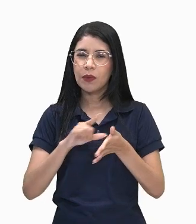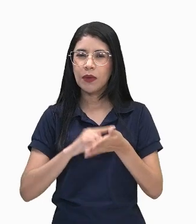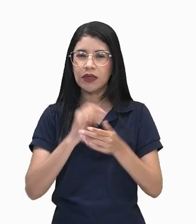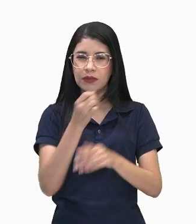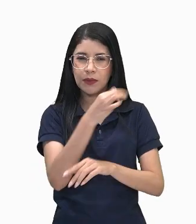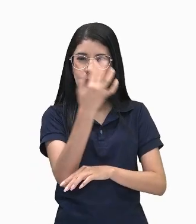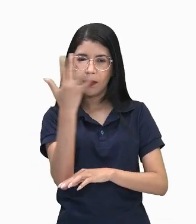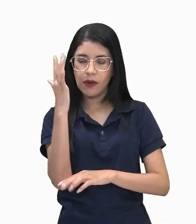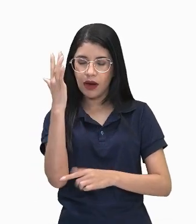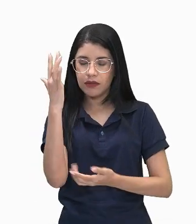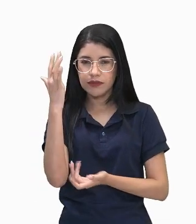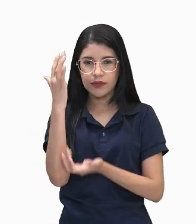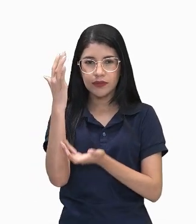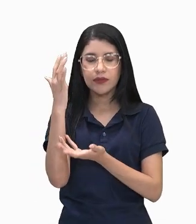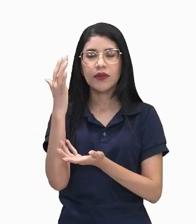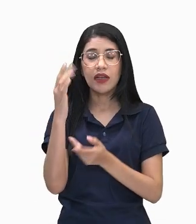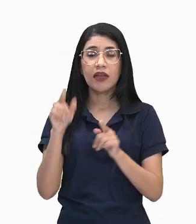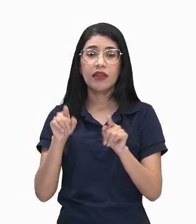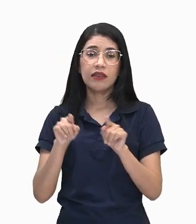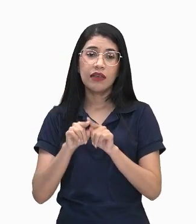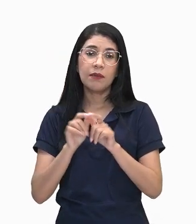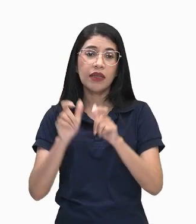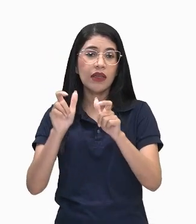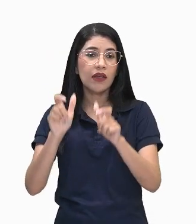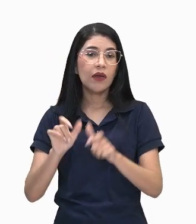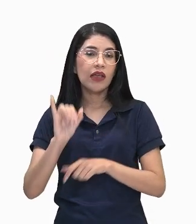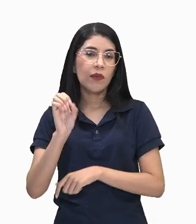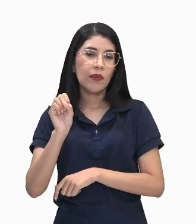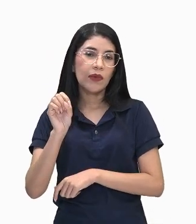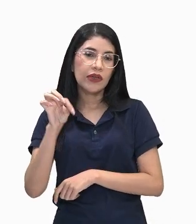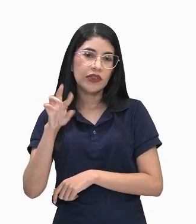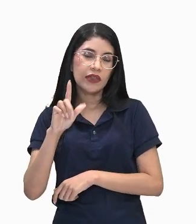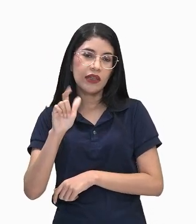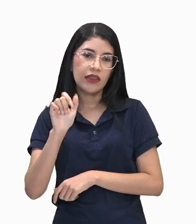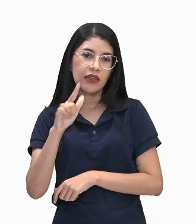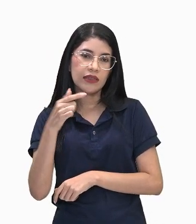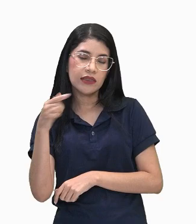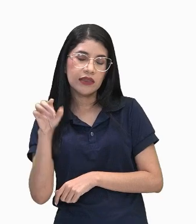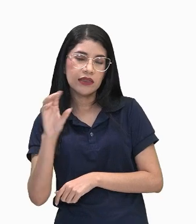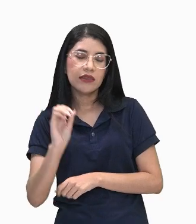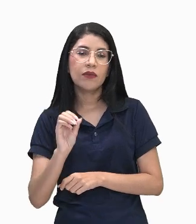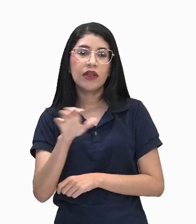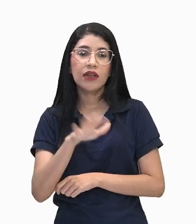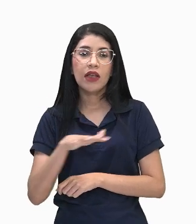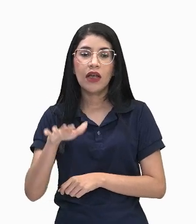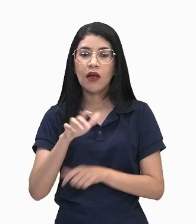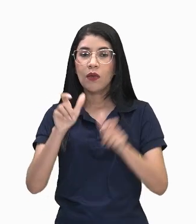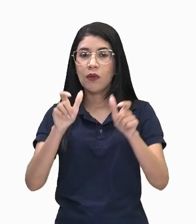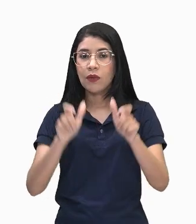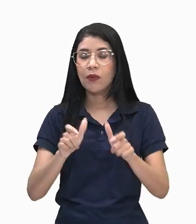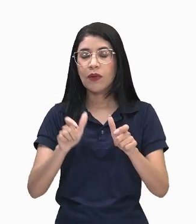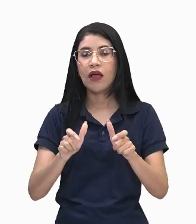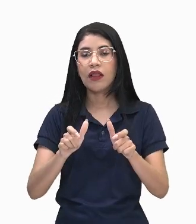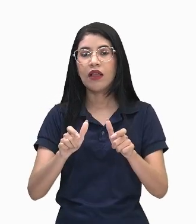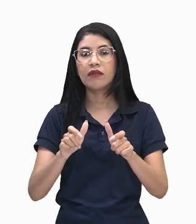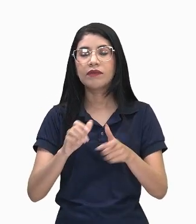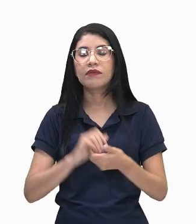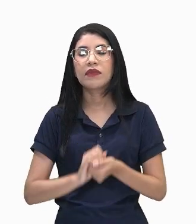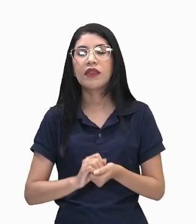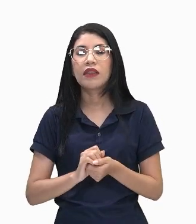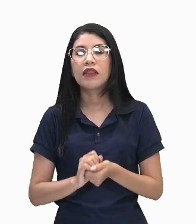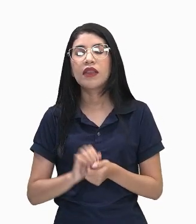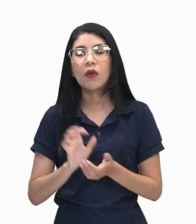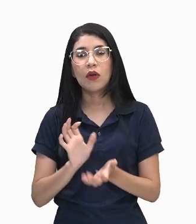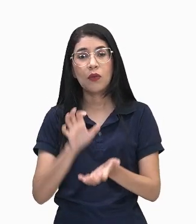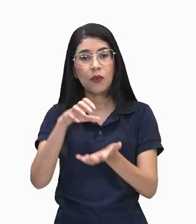árvores calcinadas, é uma instalação. Ele usou ali todo o espaço da galeria. Então, o artista pega um espaço